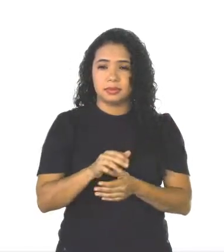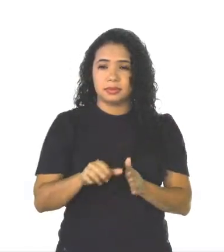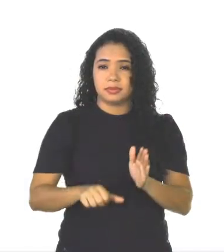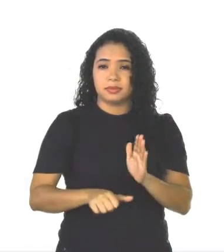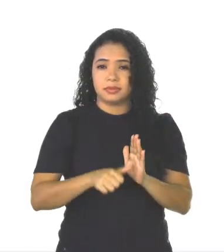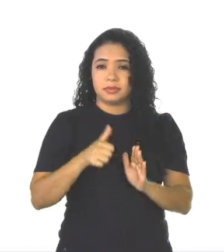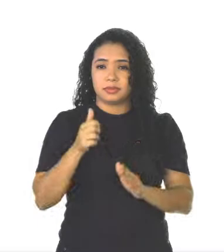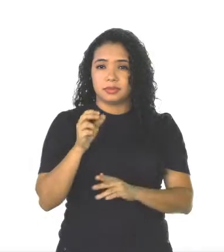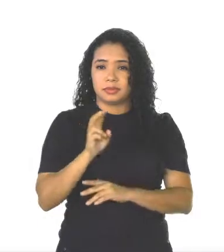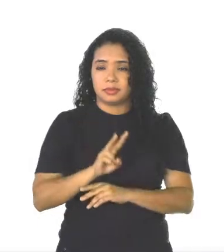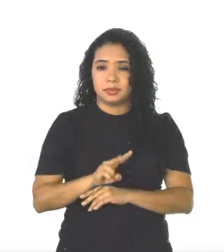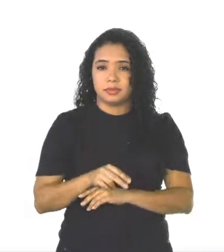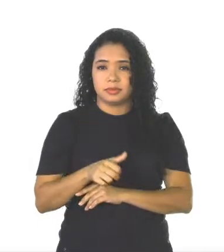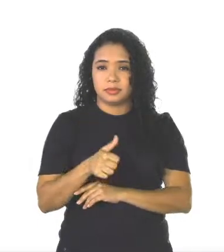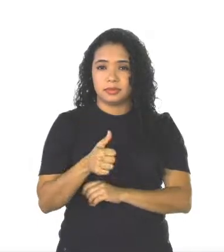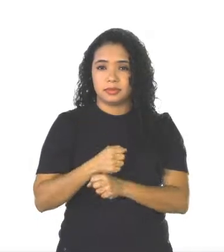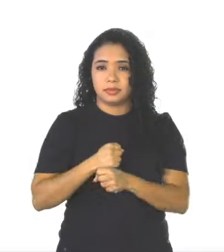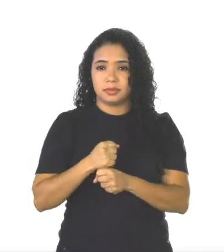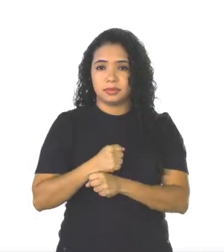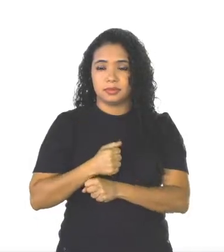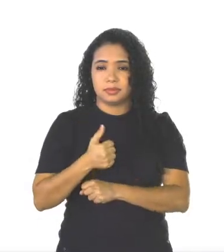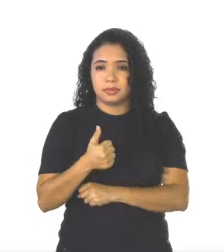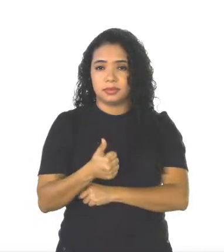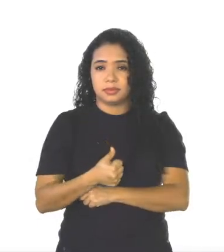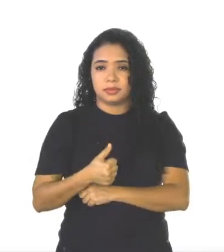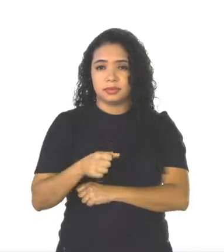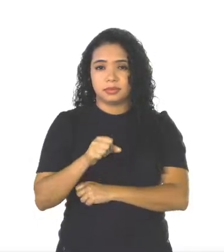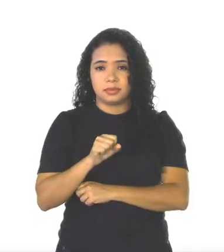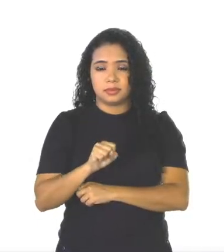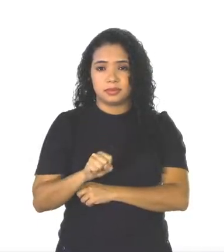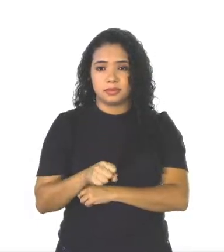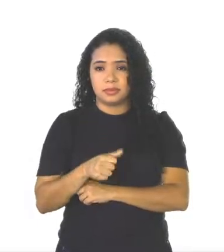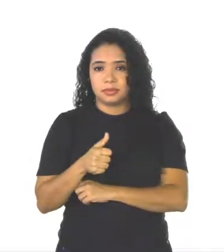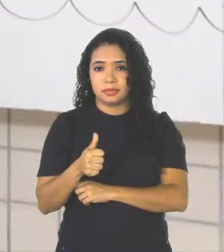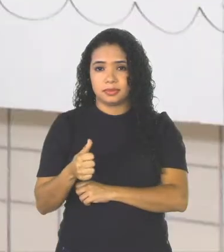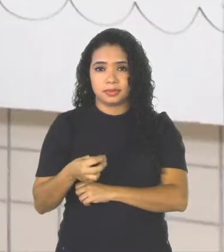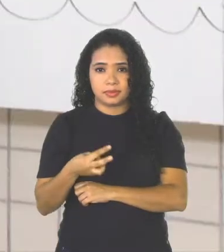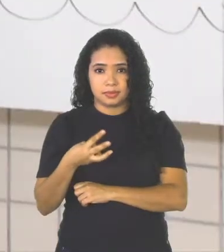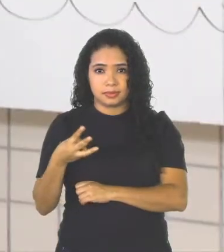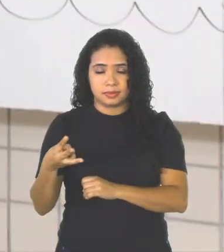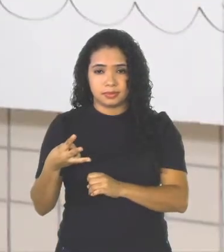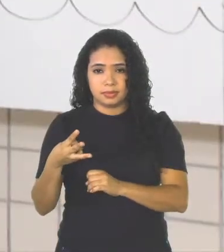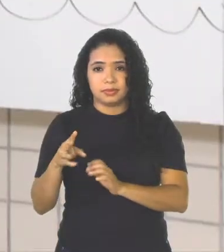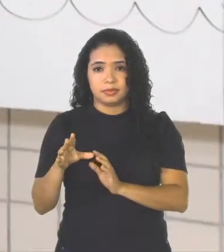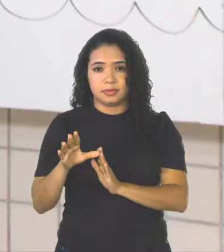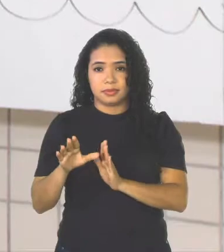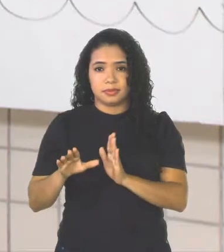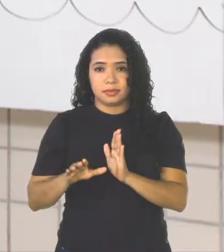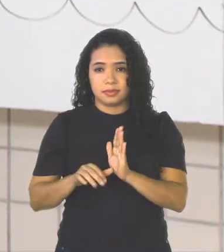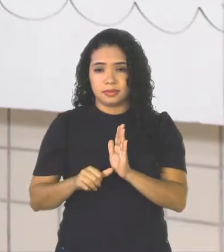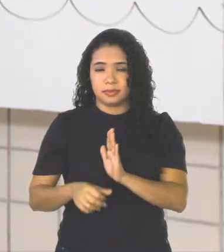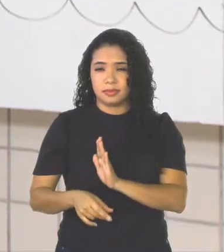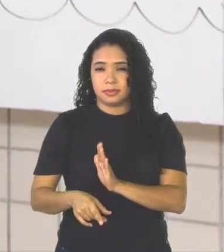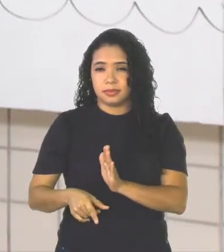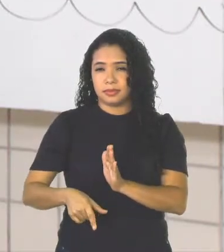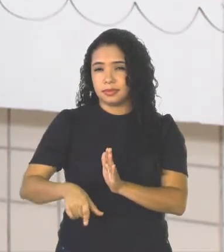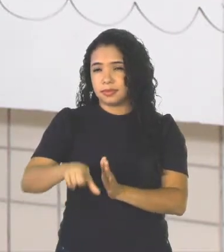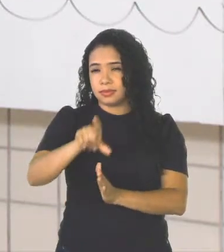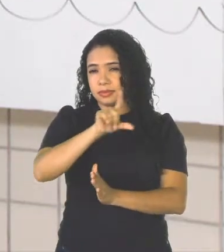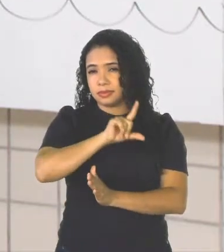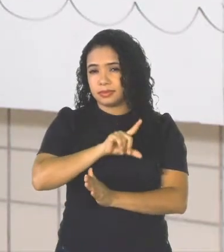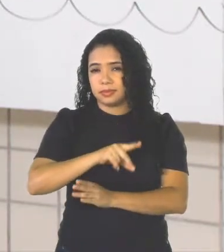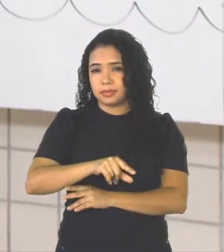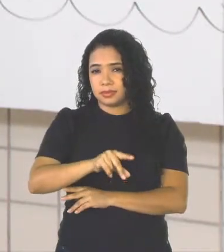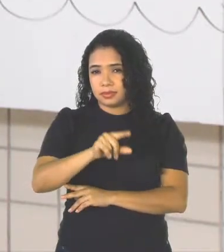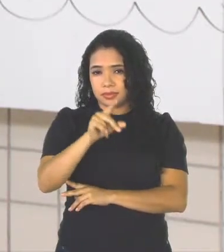vez em 1813. Observe que é uma narrativa bem, né, do século anterior, bem antiga mesmo, mas